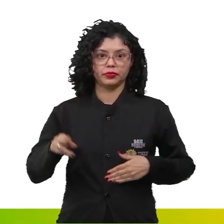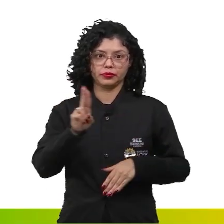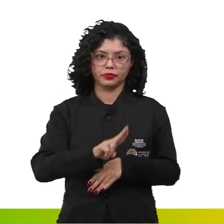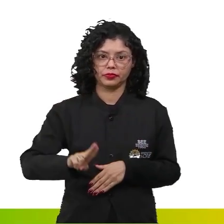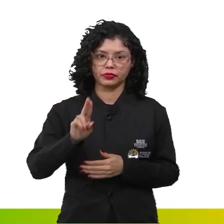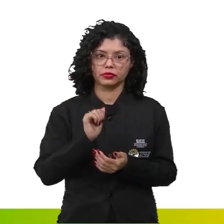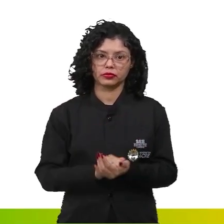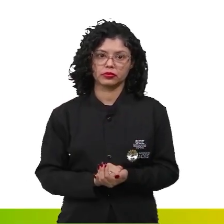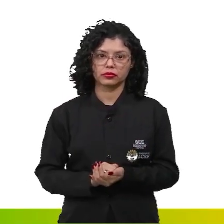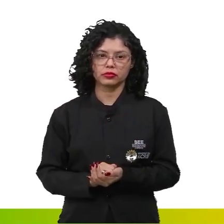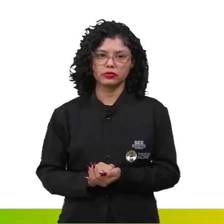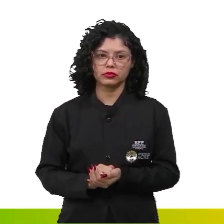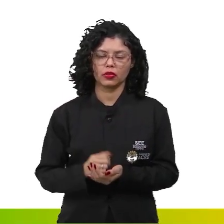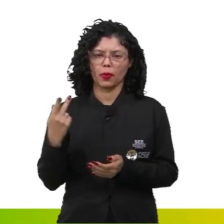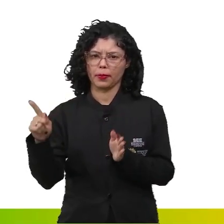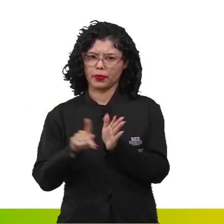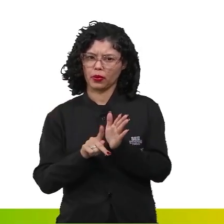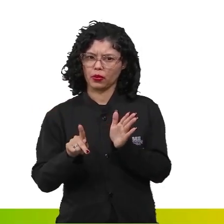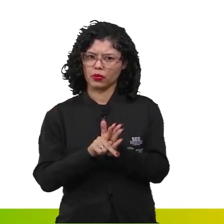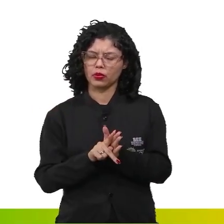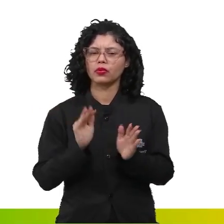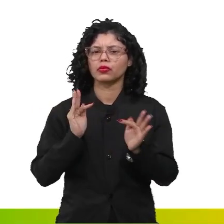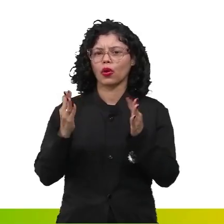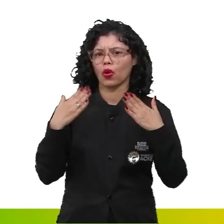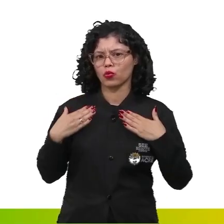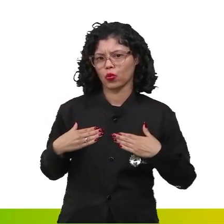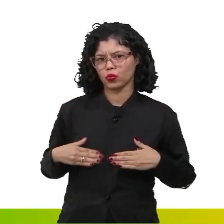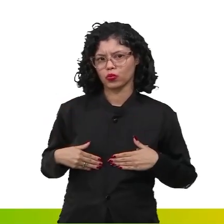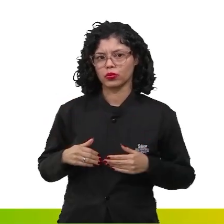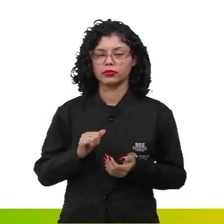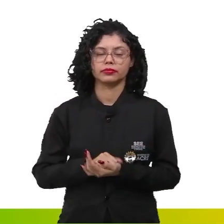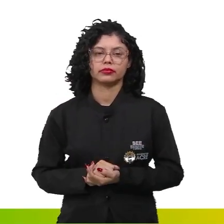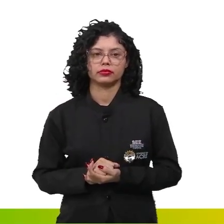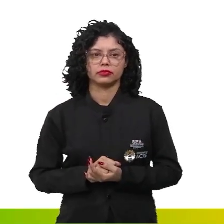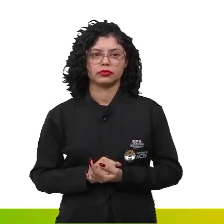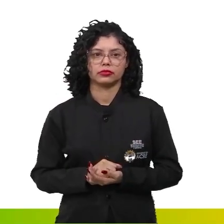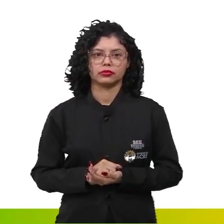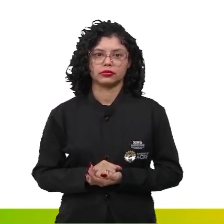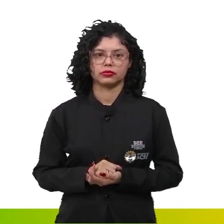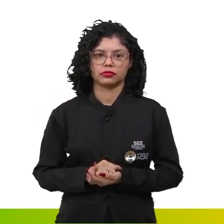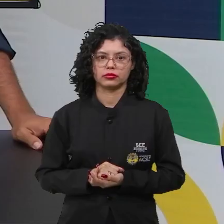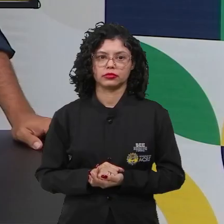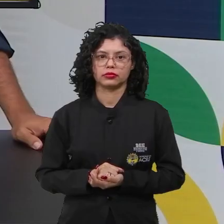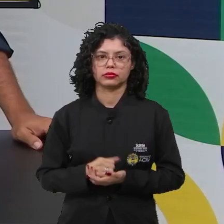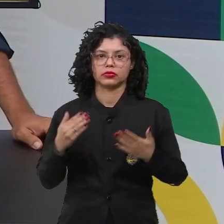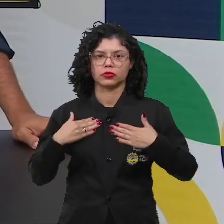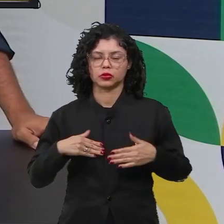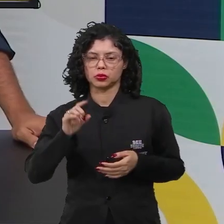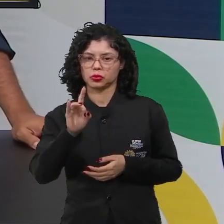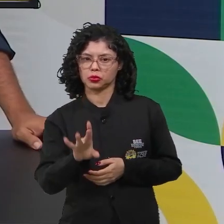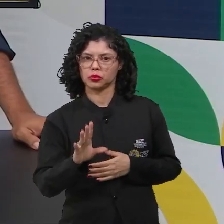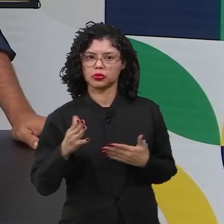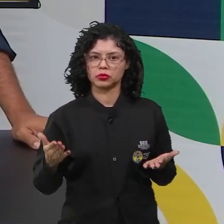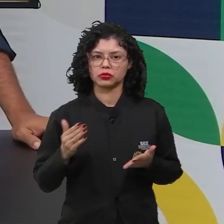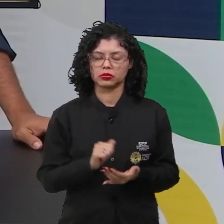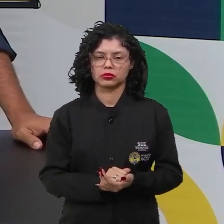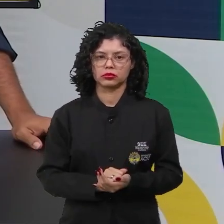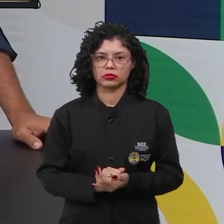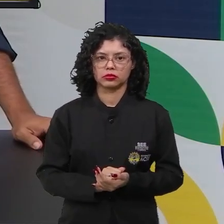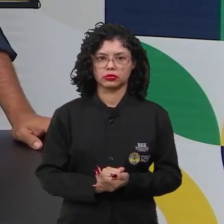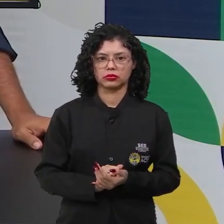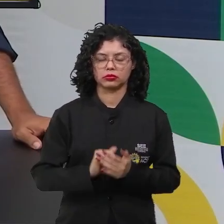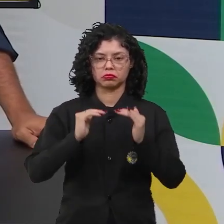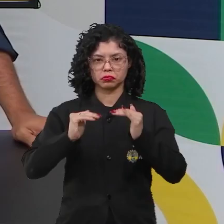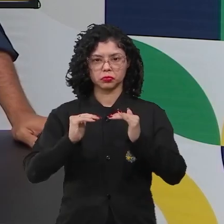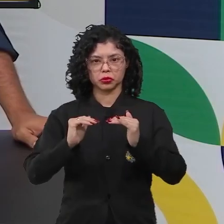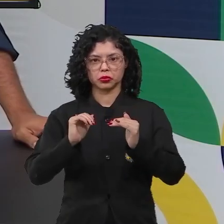como instrumento exclusivo de rendimento físico. Exclusivo é, o corpo só serve para rendimento.